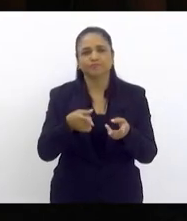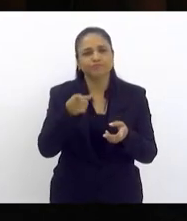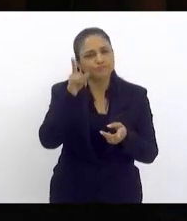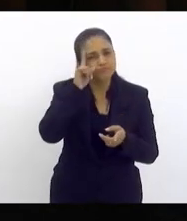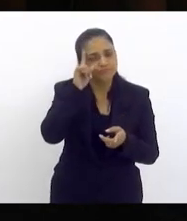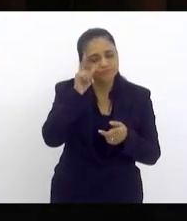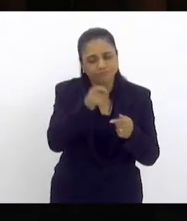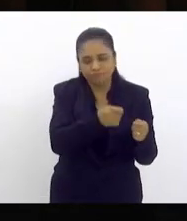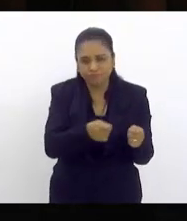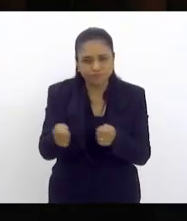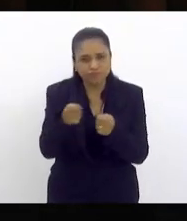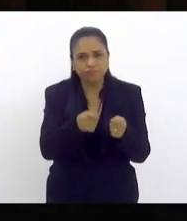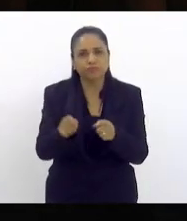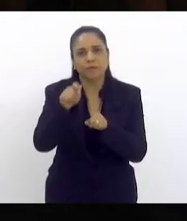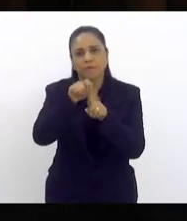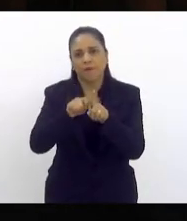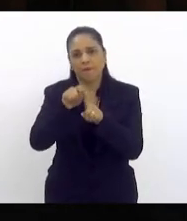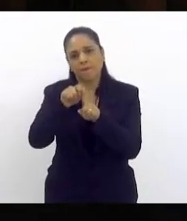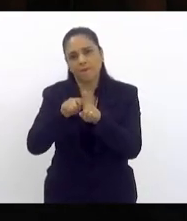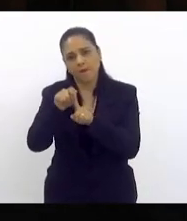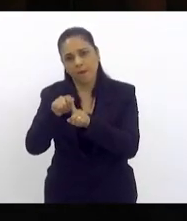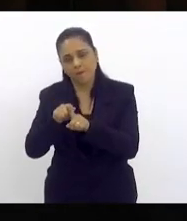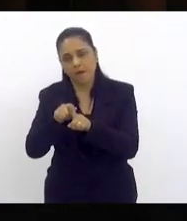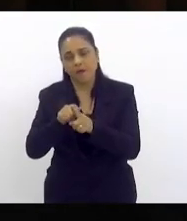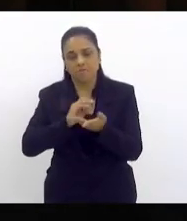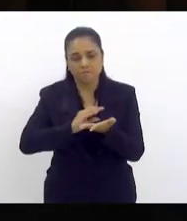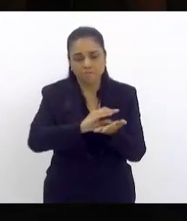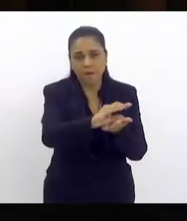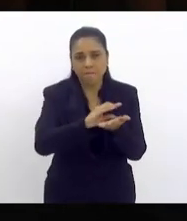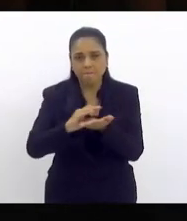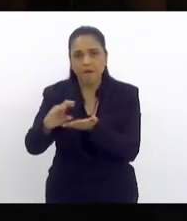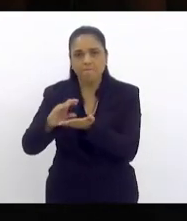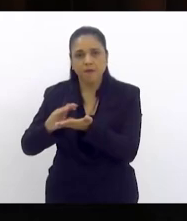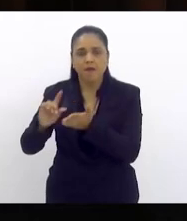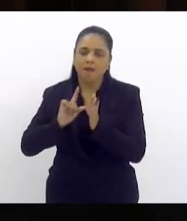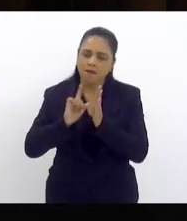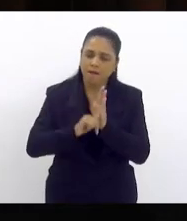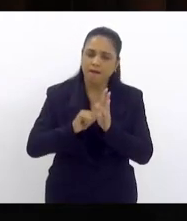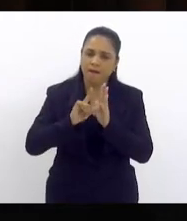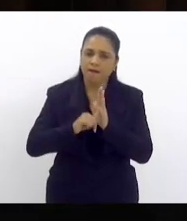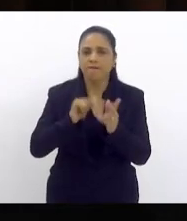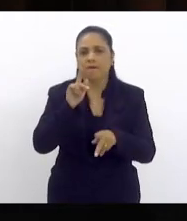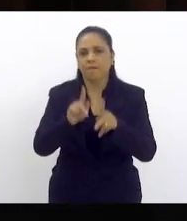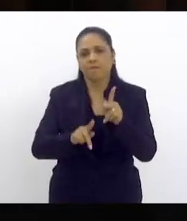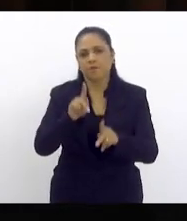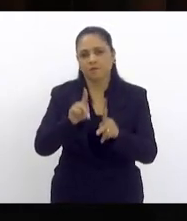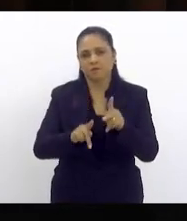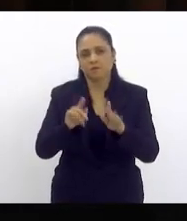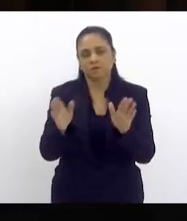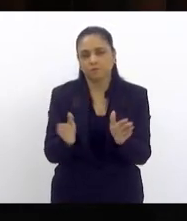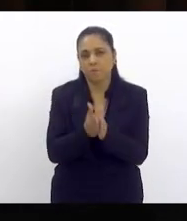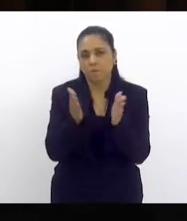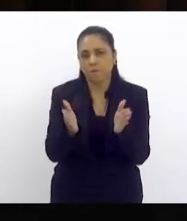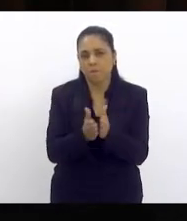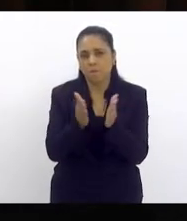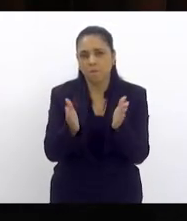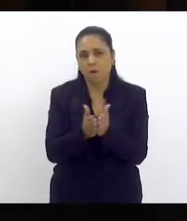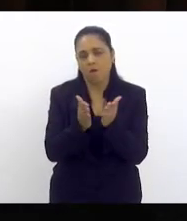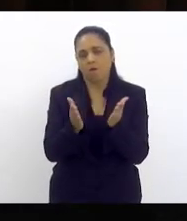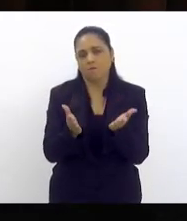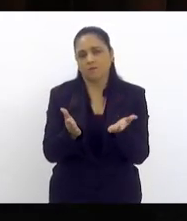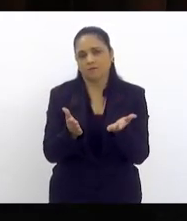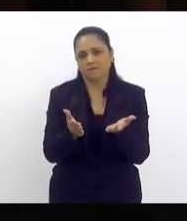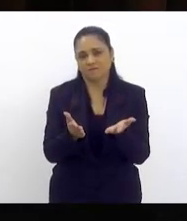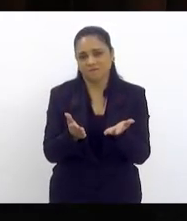cotidianos e mensalmente nessa remessa de recursos para a população em extrema miséria e pobreza.